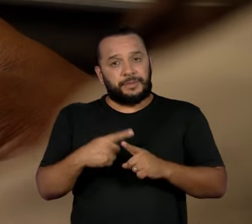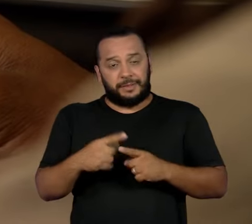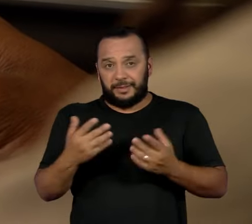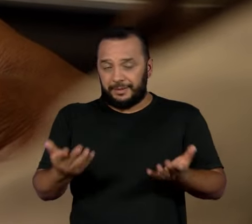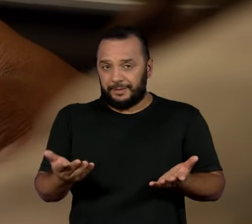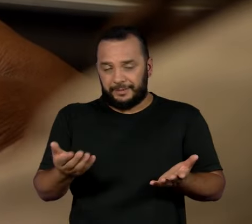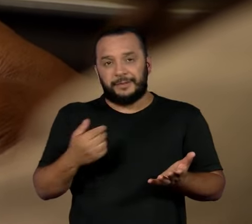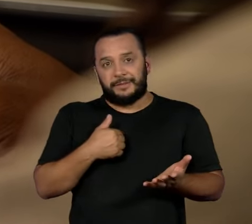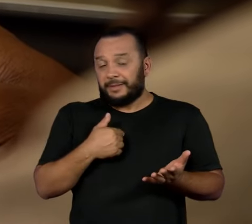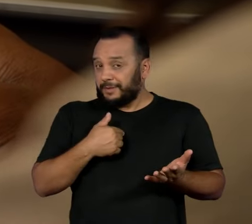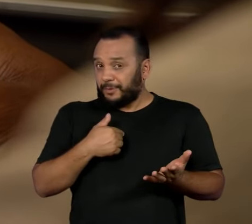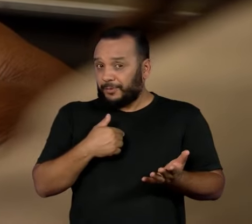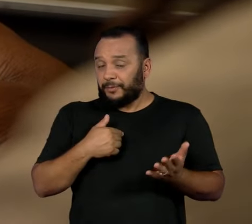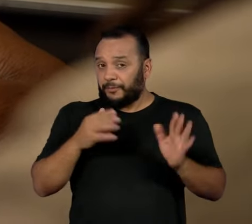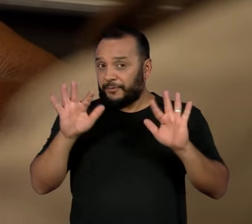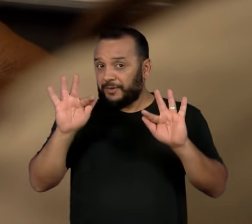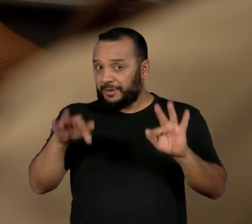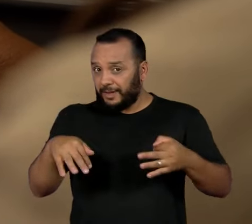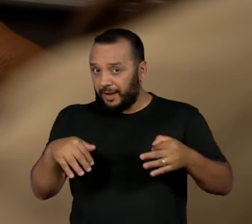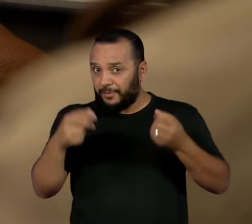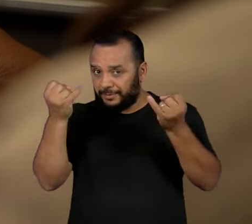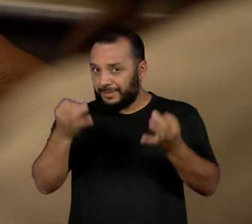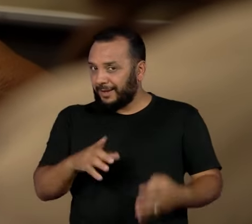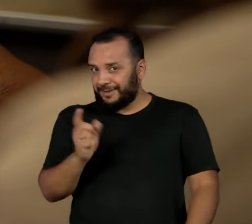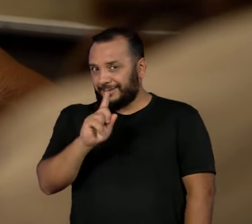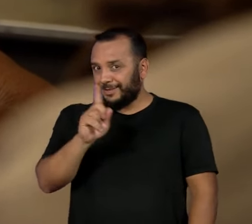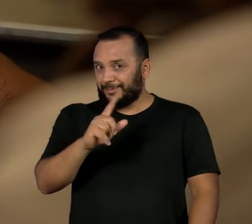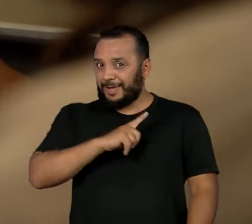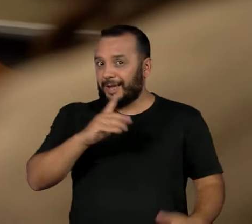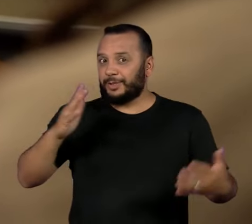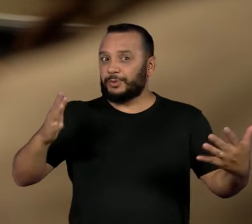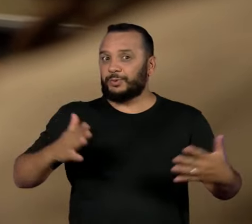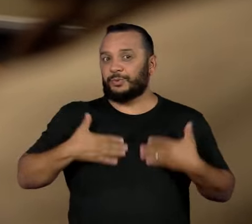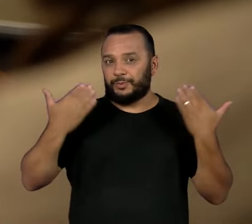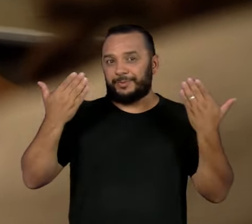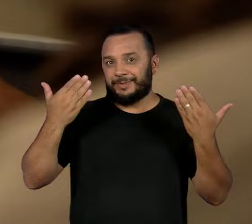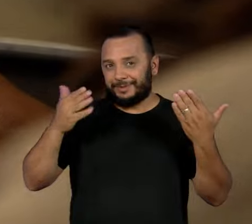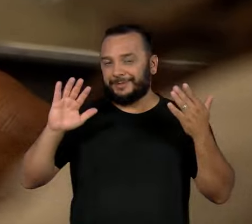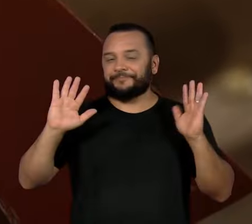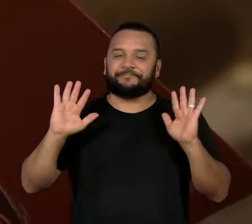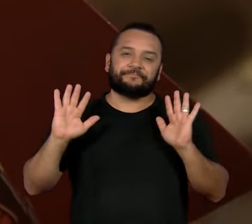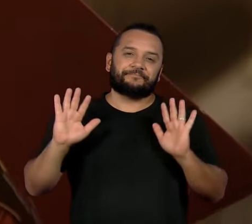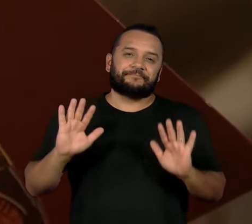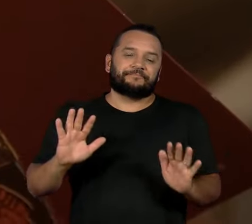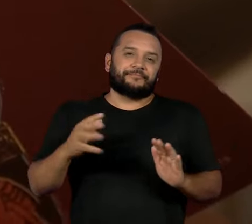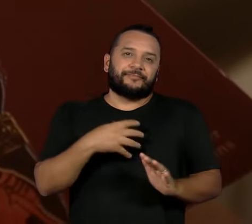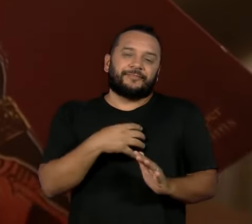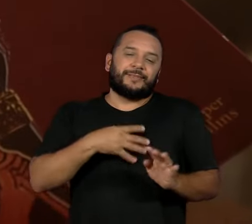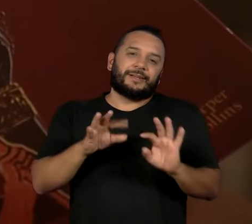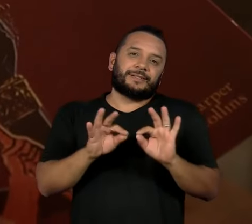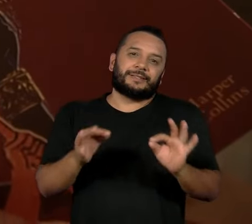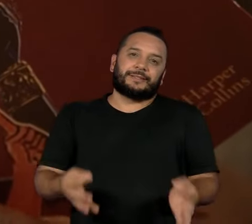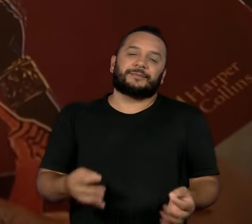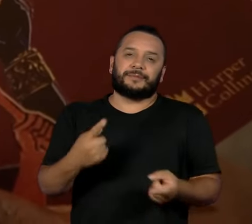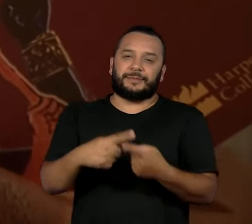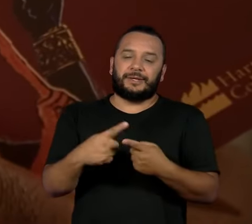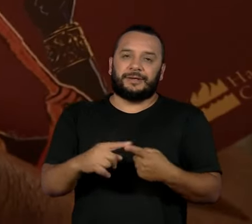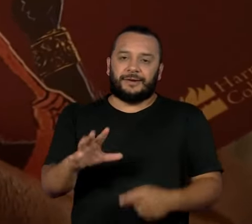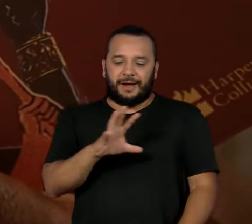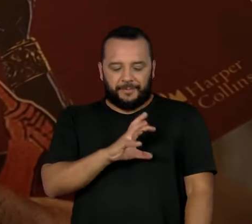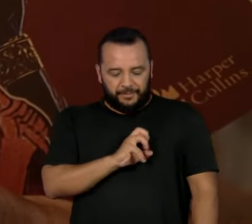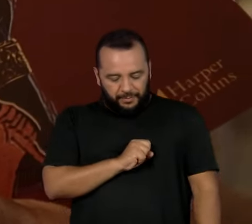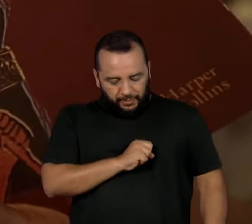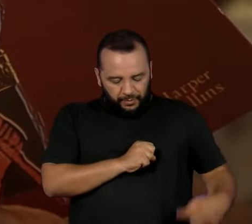do final ao contar porque amamos. Mas de modo muito simples, porque o amor é o que sustenta a